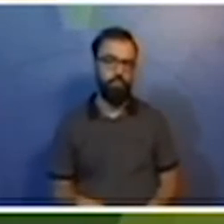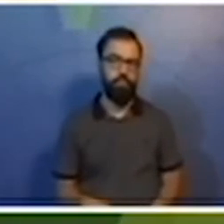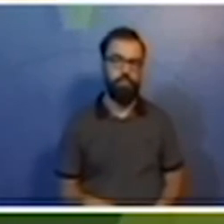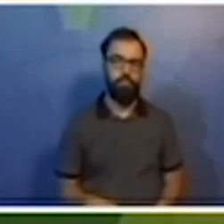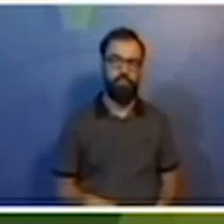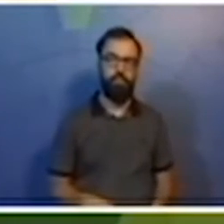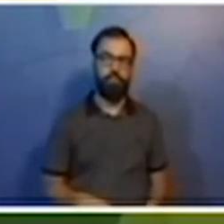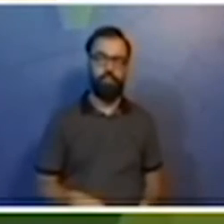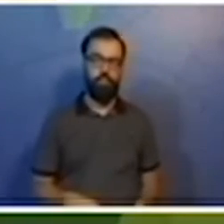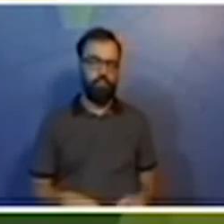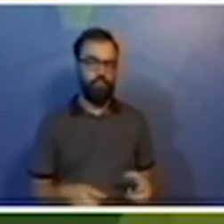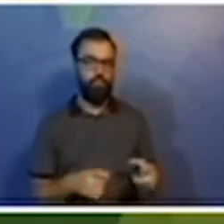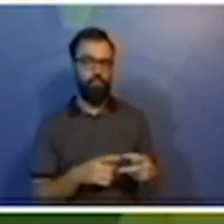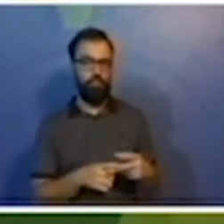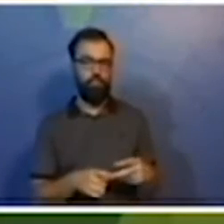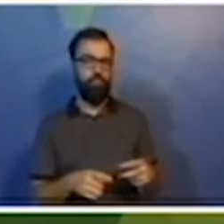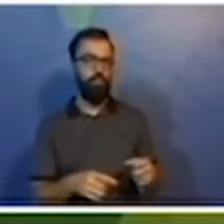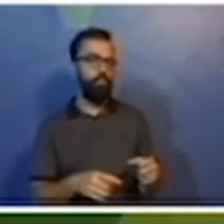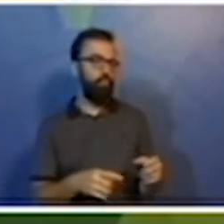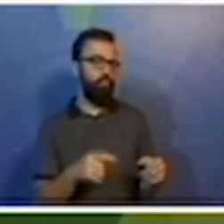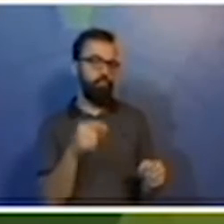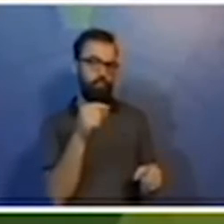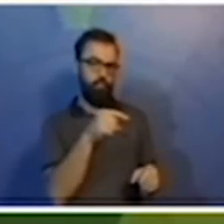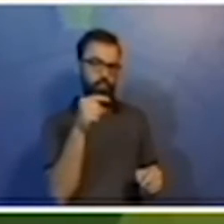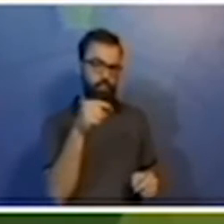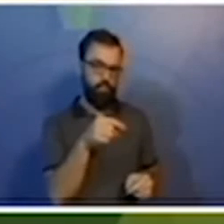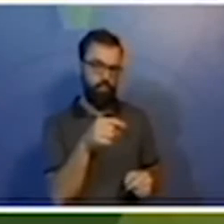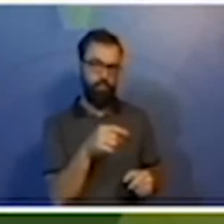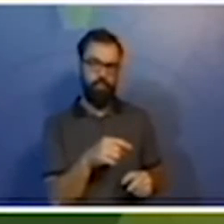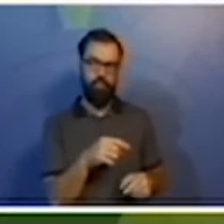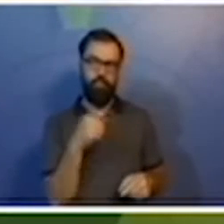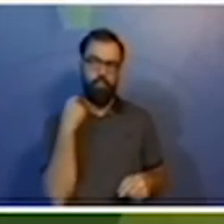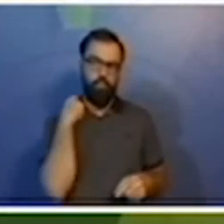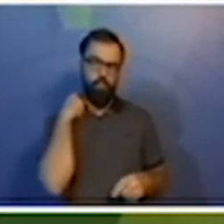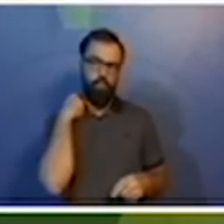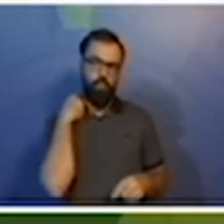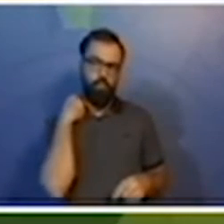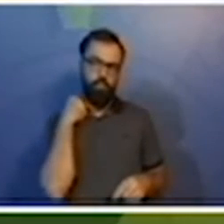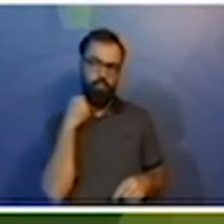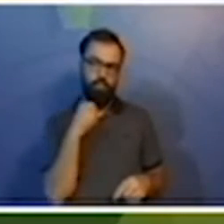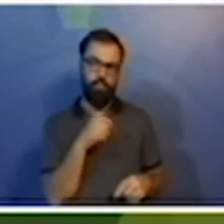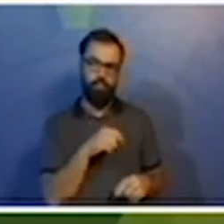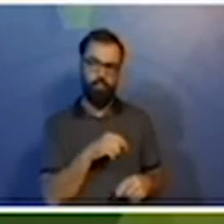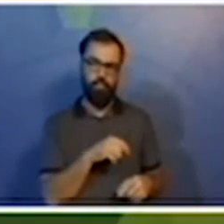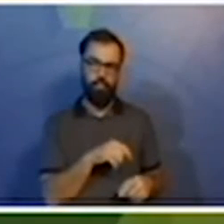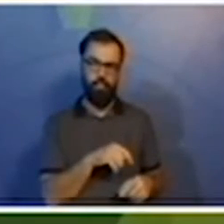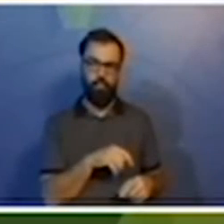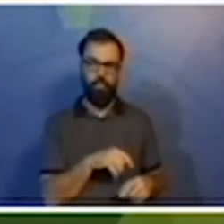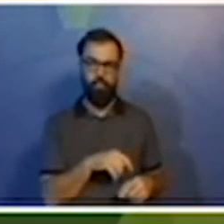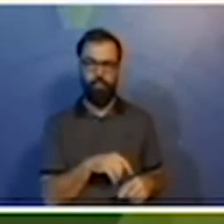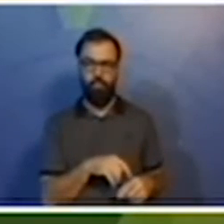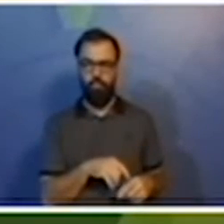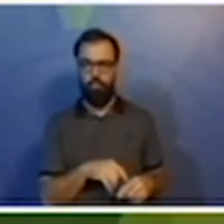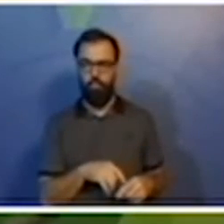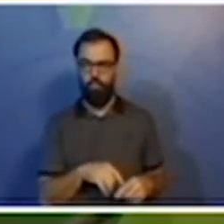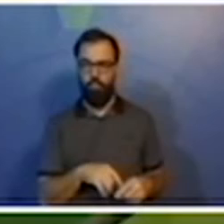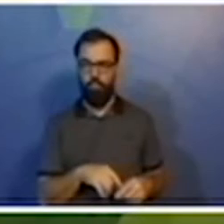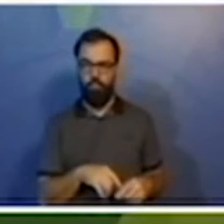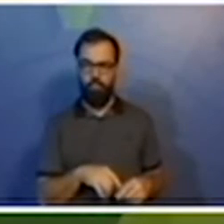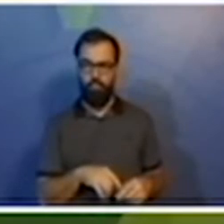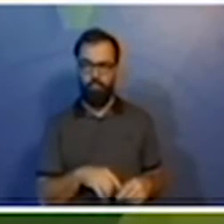quanto mede um ângulo cuja medida do suplemento em graus é, ou seja, são